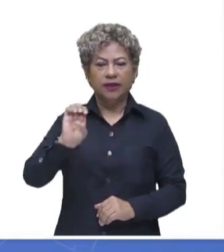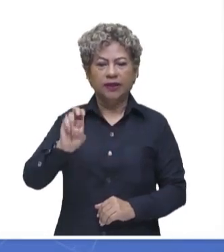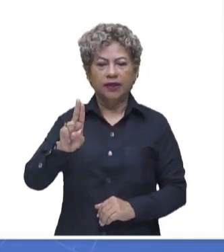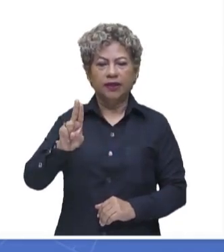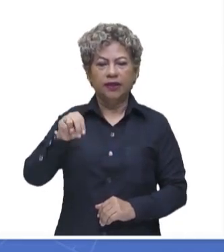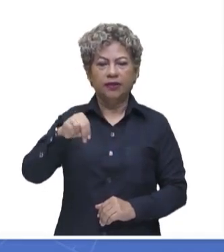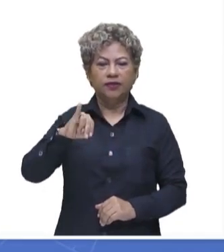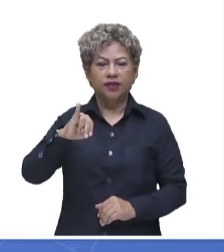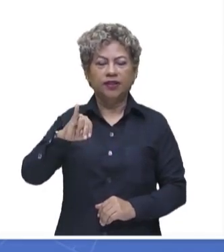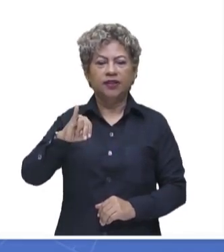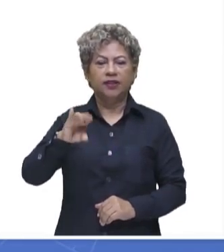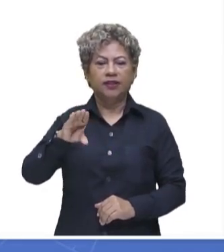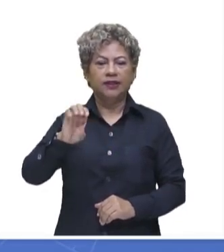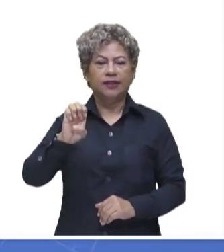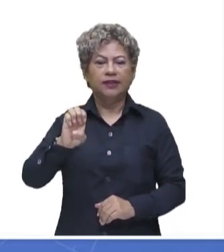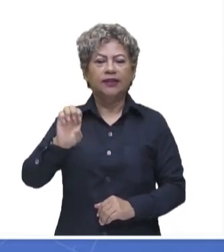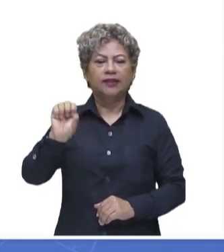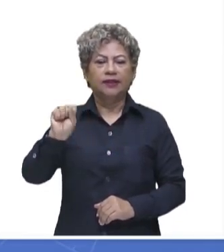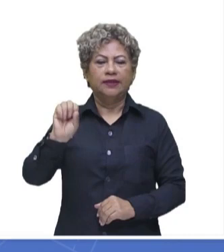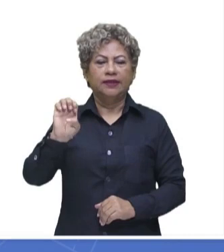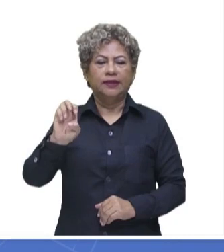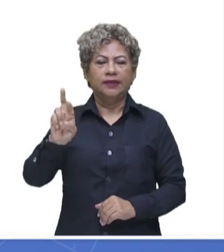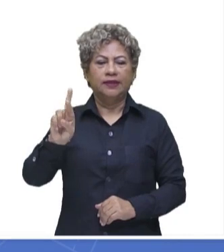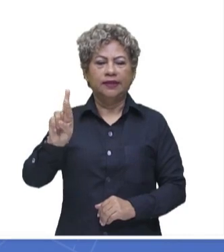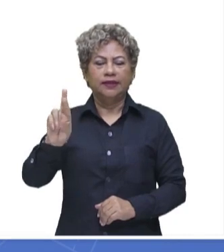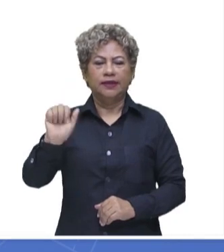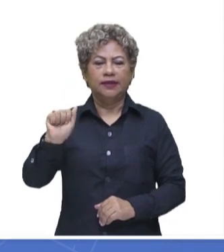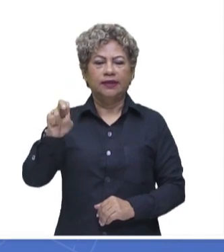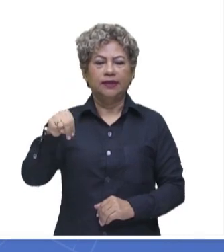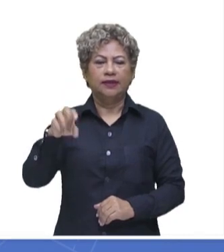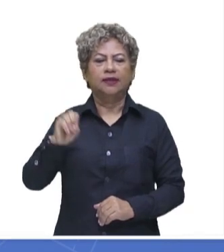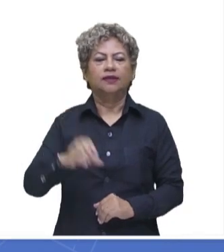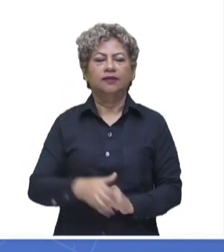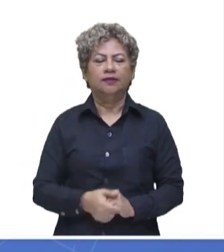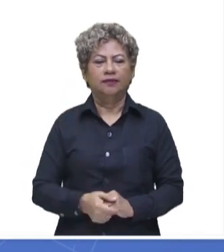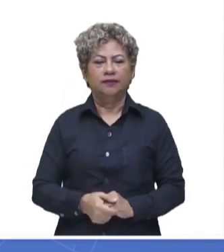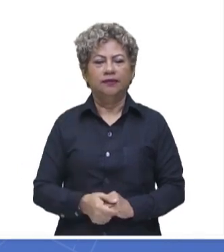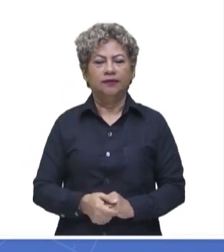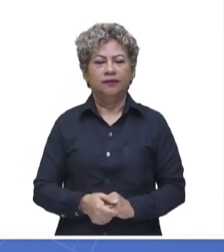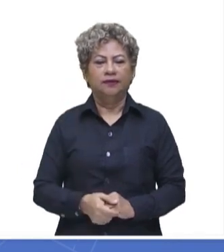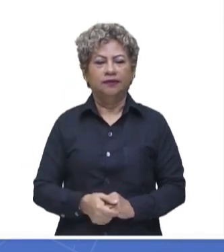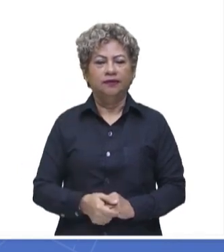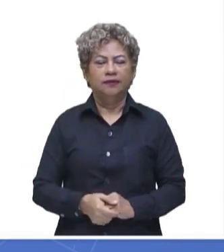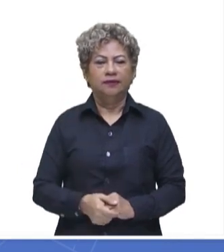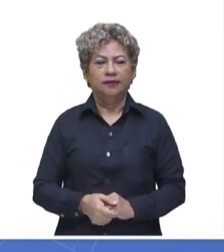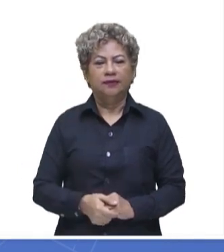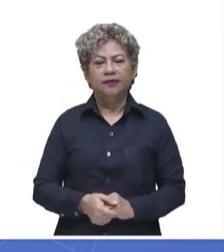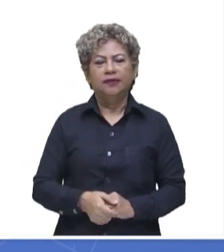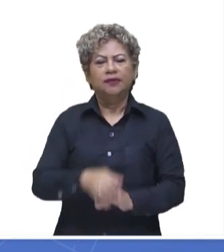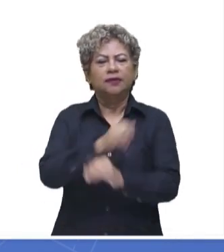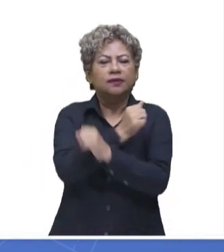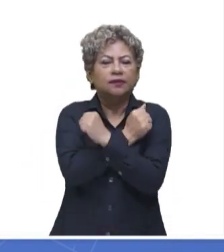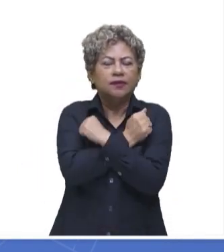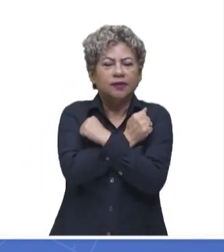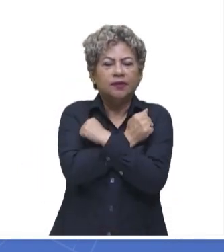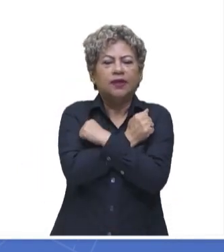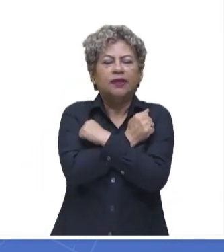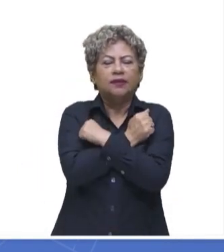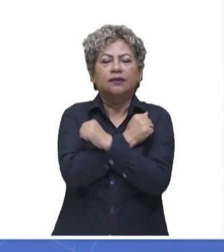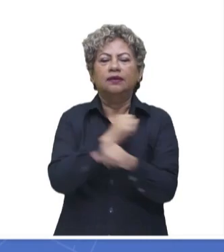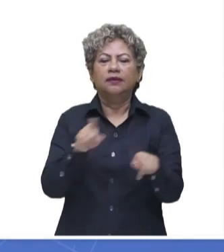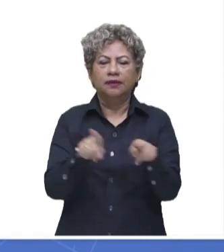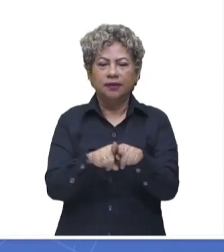Vitor, letra C também, Escola Estadual Eunice Serrano. Teles de Souza, um abraço também aí para os nossos